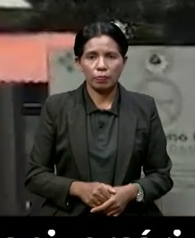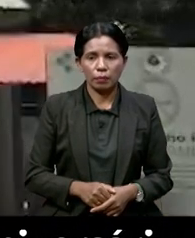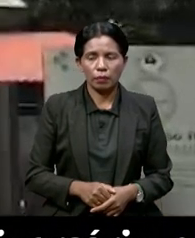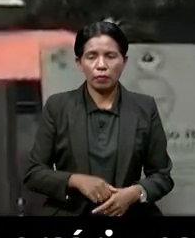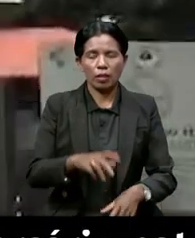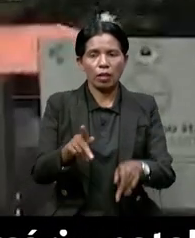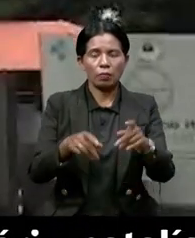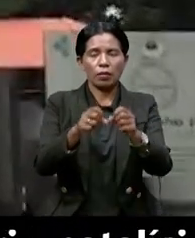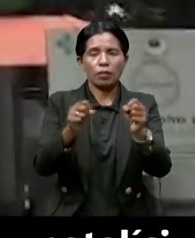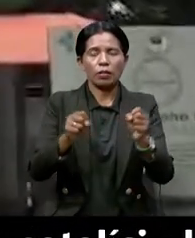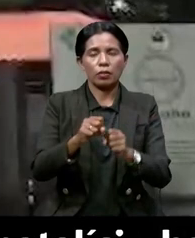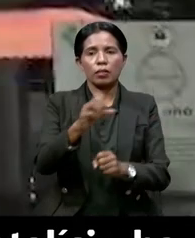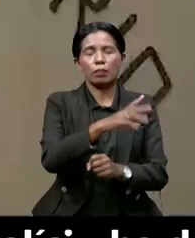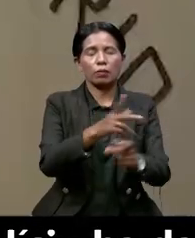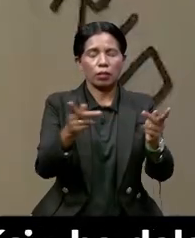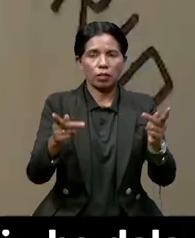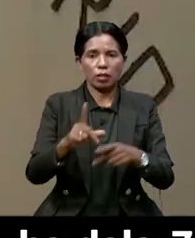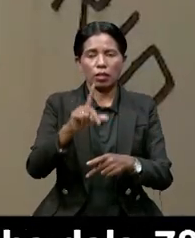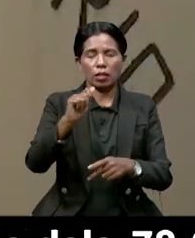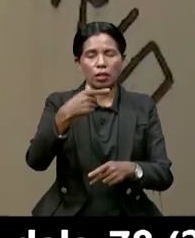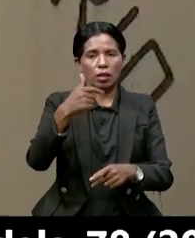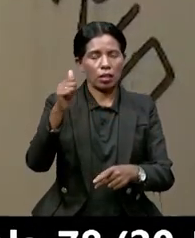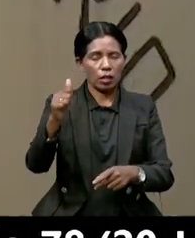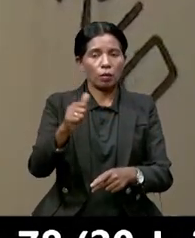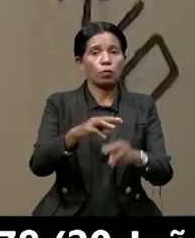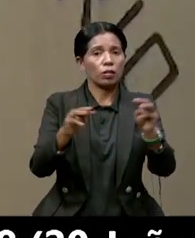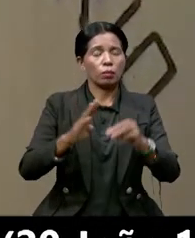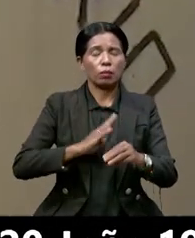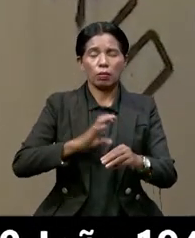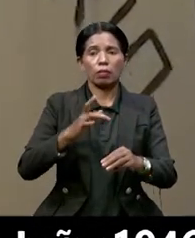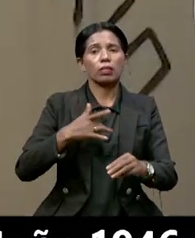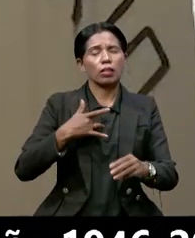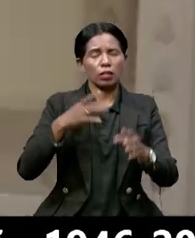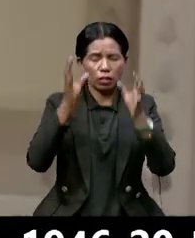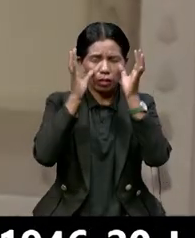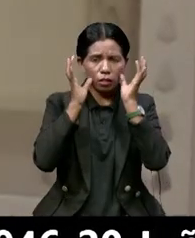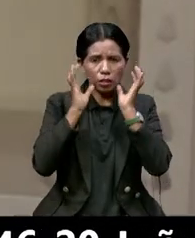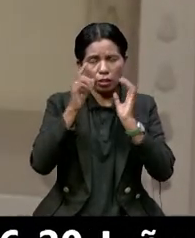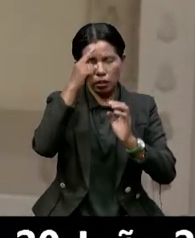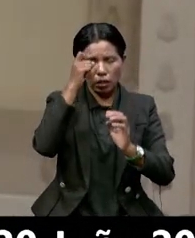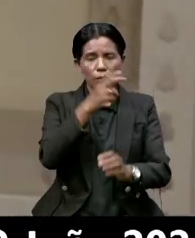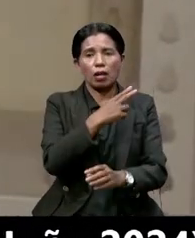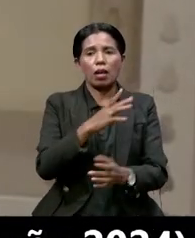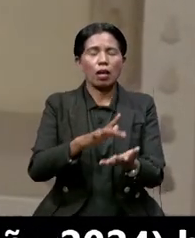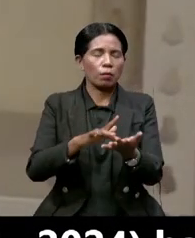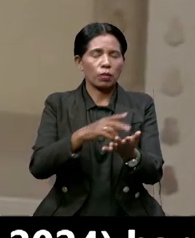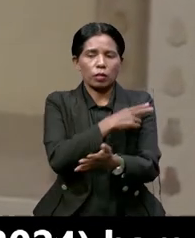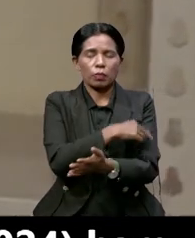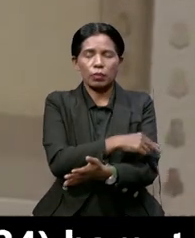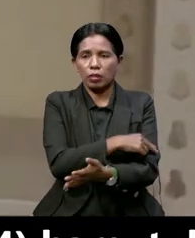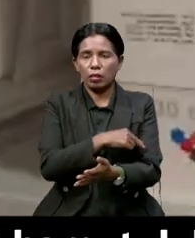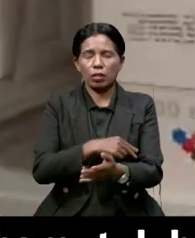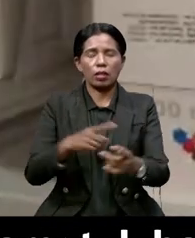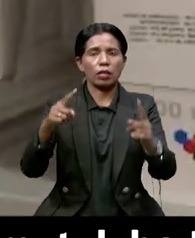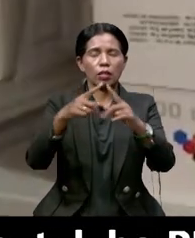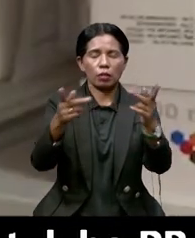Comunidade Suco Sailar Posta Mista Tivo Laga Município Baucau, Sente Triste, Tambamei que Centro Saúde Toia Posto Saúde Sira e a